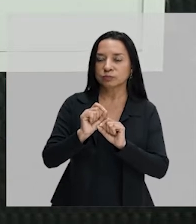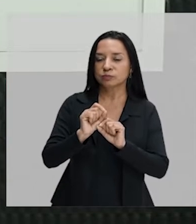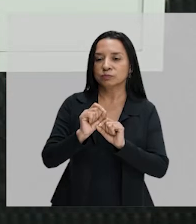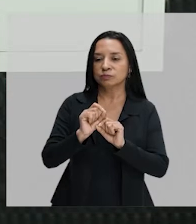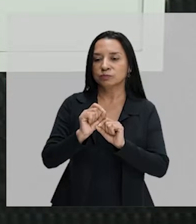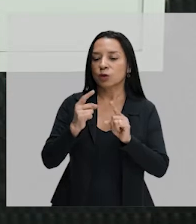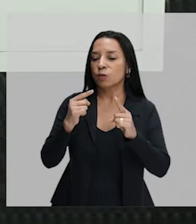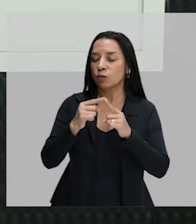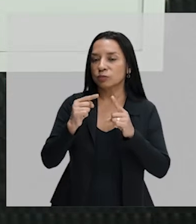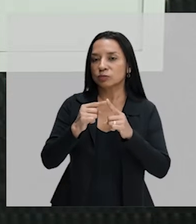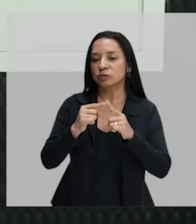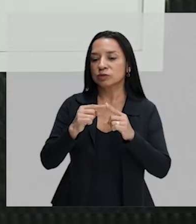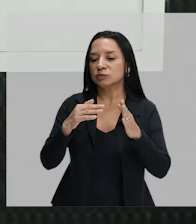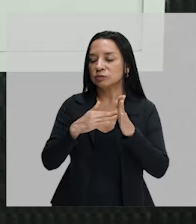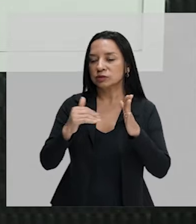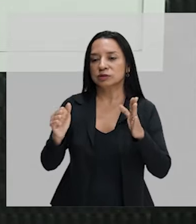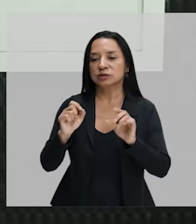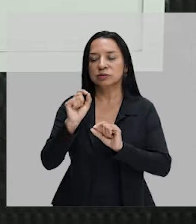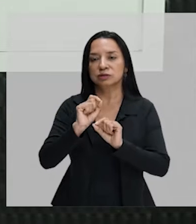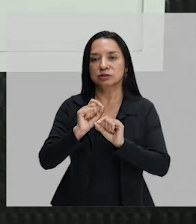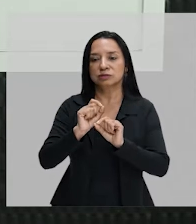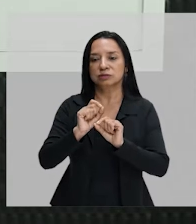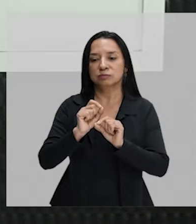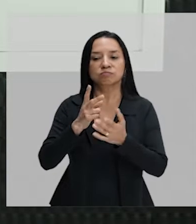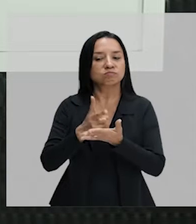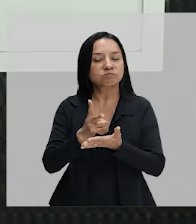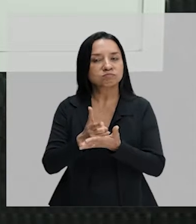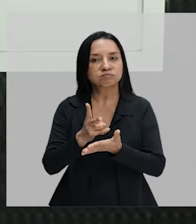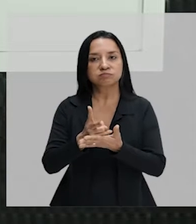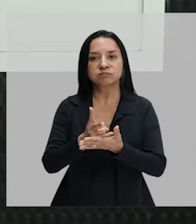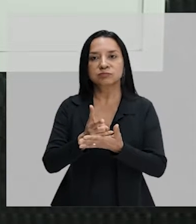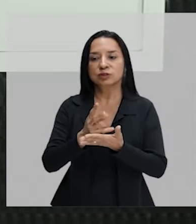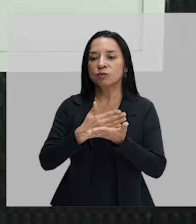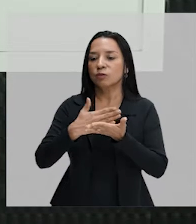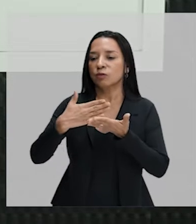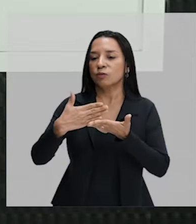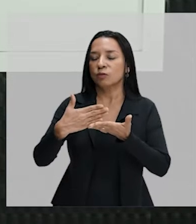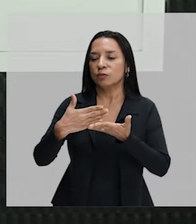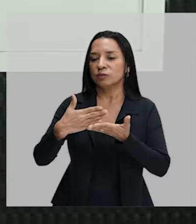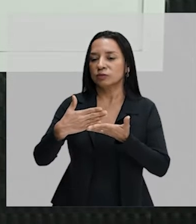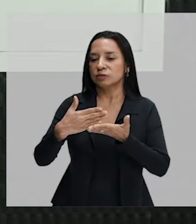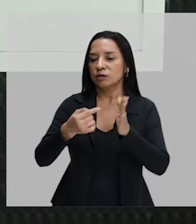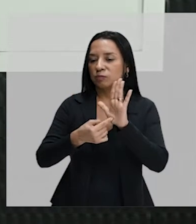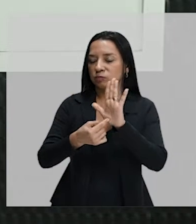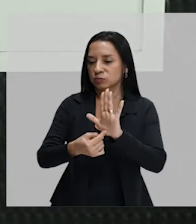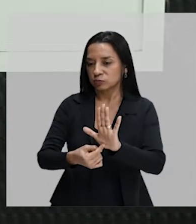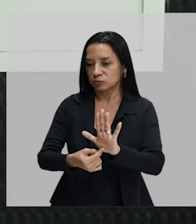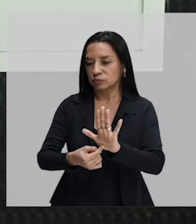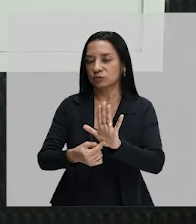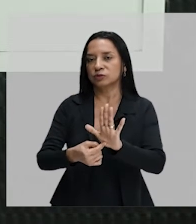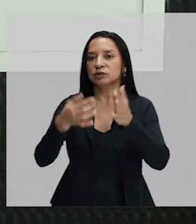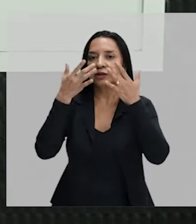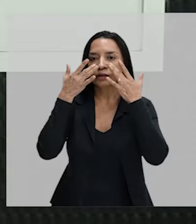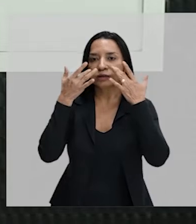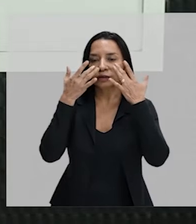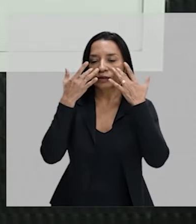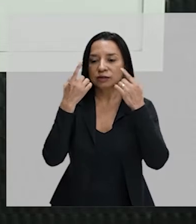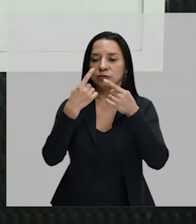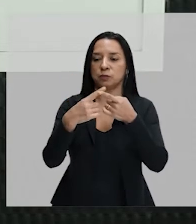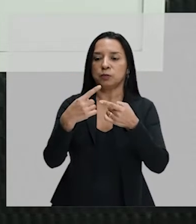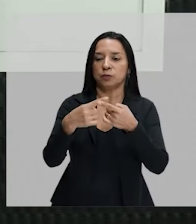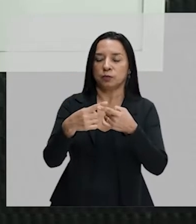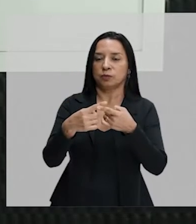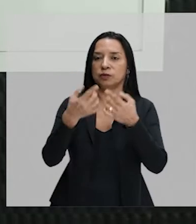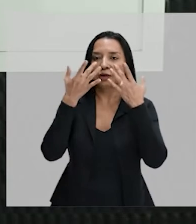aí o objeto da estética, a gente vai sempre, a partir do moderno, destacar a arte. Por quê? Porque é a arte que